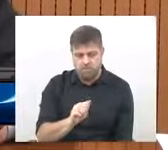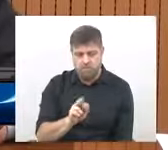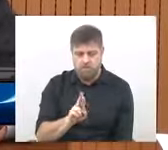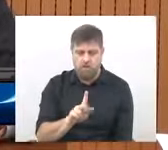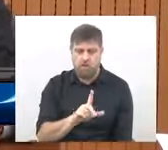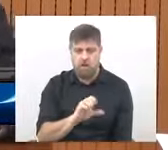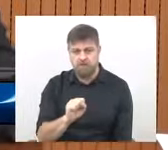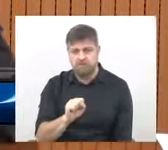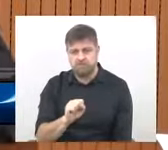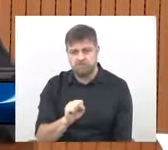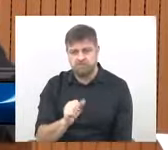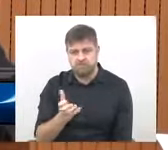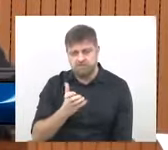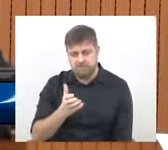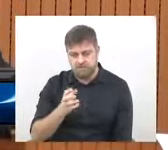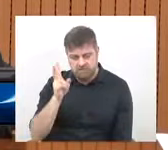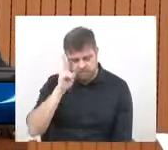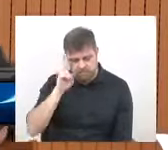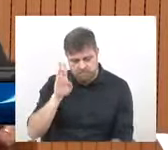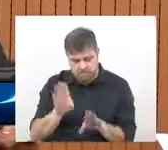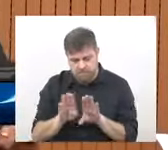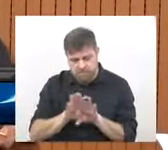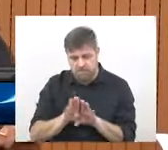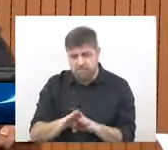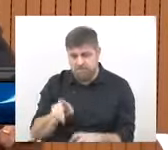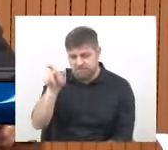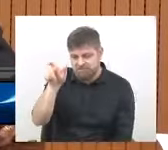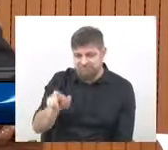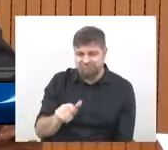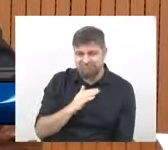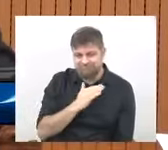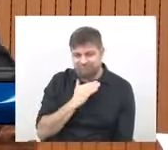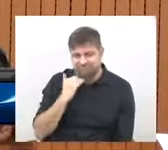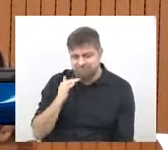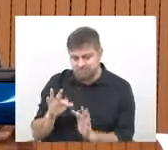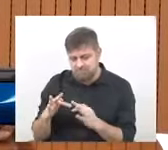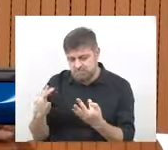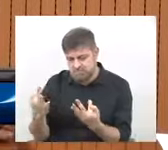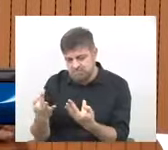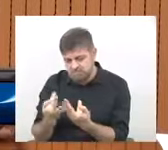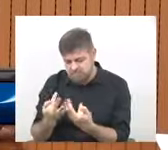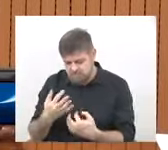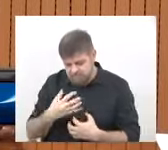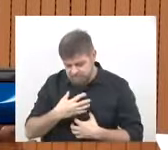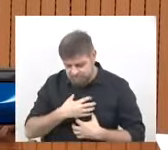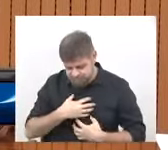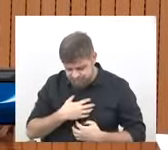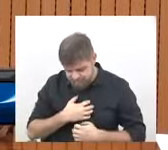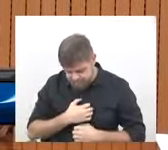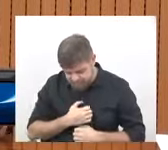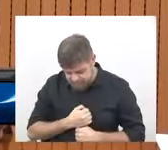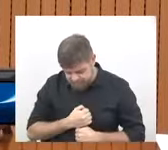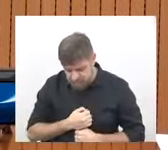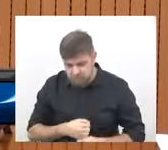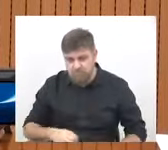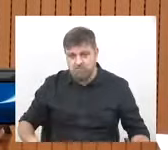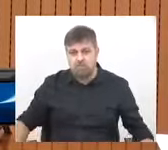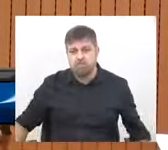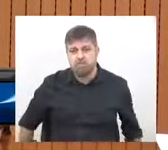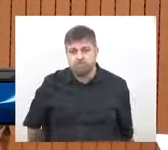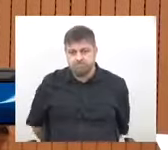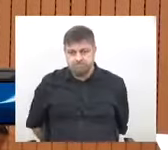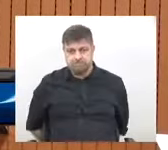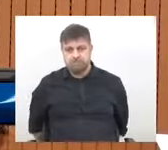Então, colocar aqui, desejar condolências à família. Eu consulto o